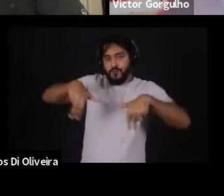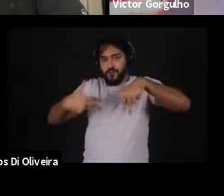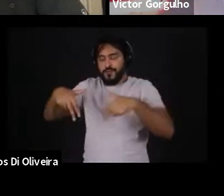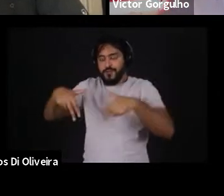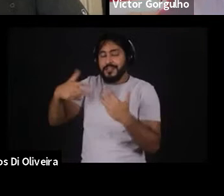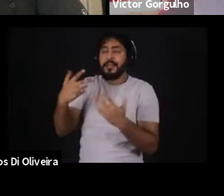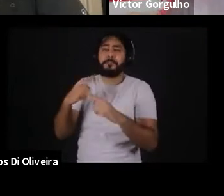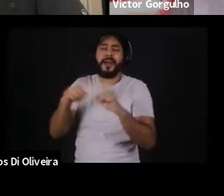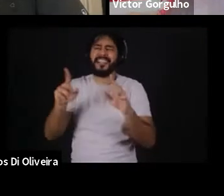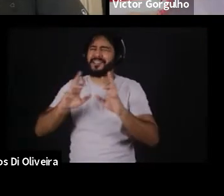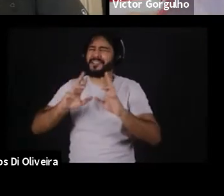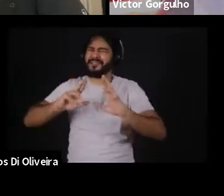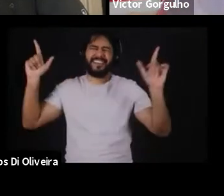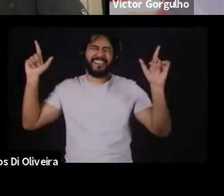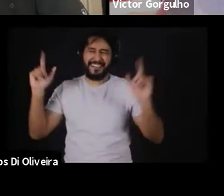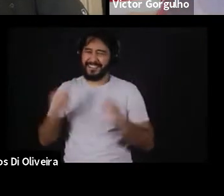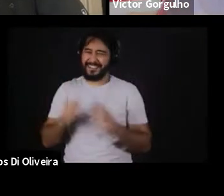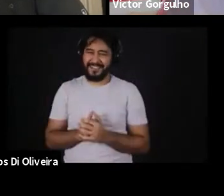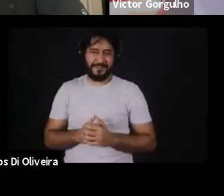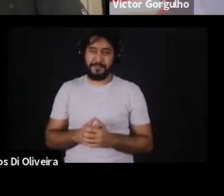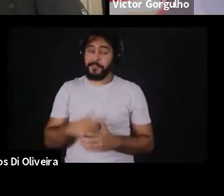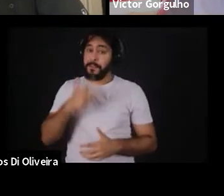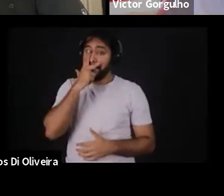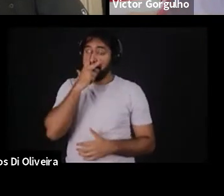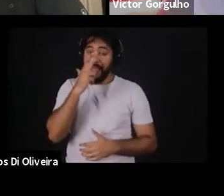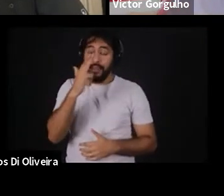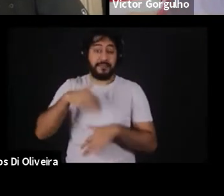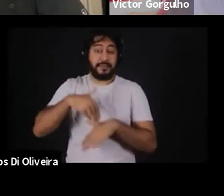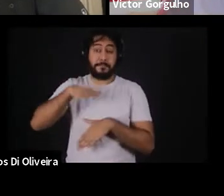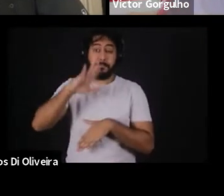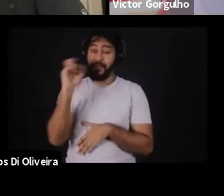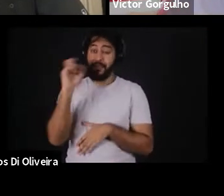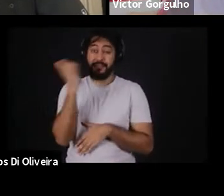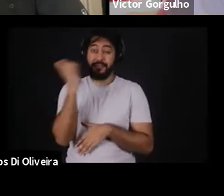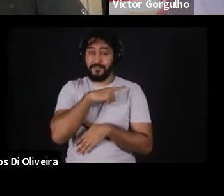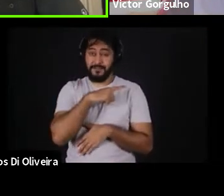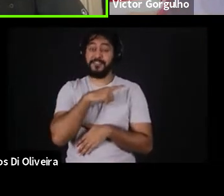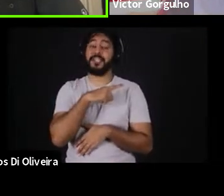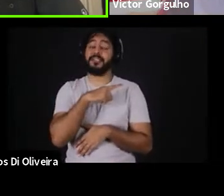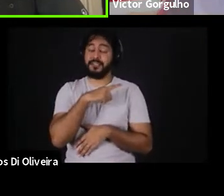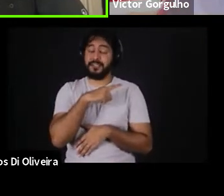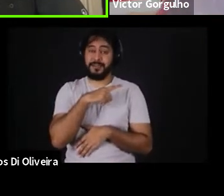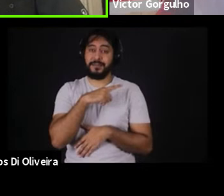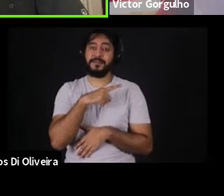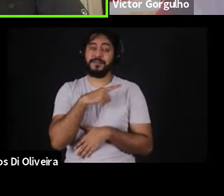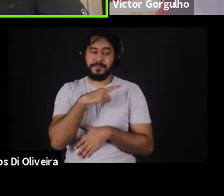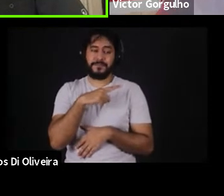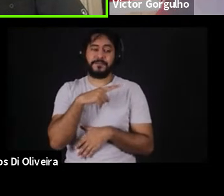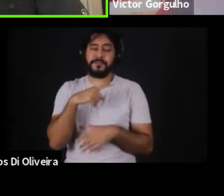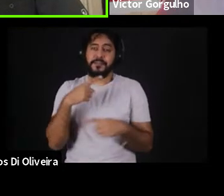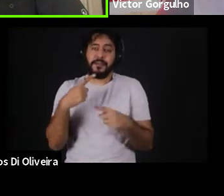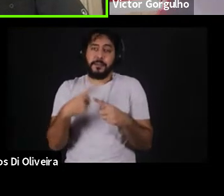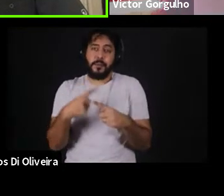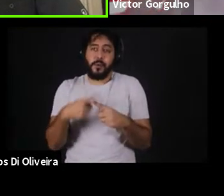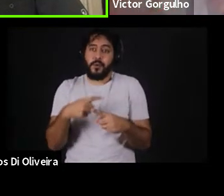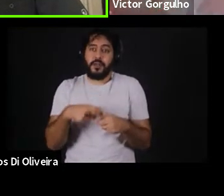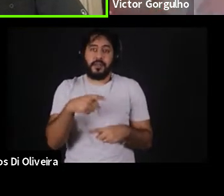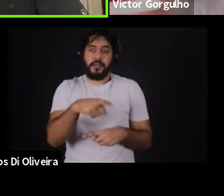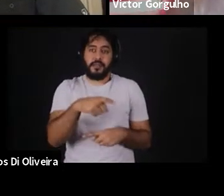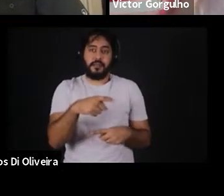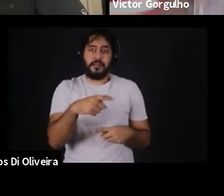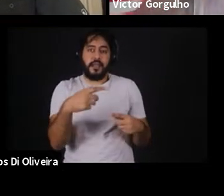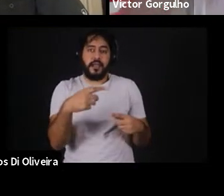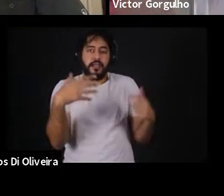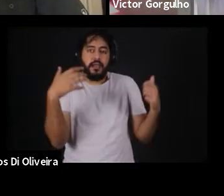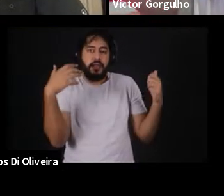diferente. É. Para mim, mil vezes mais difícil trazer. Aquela atmosfera do trabalho